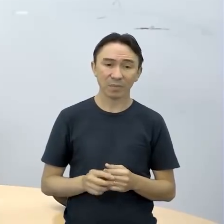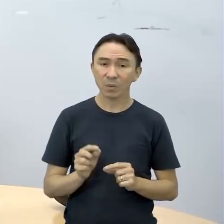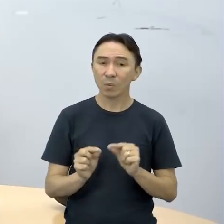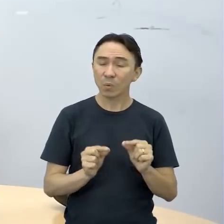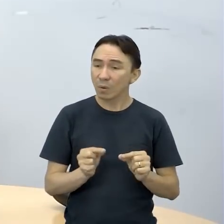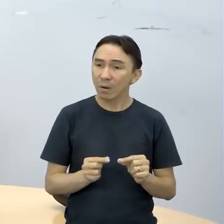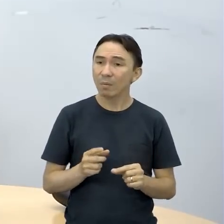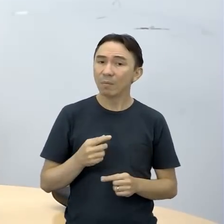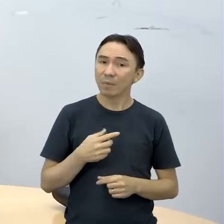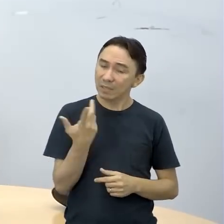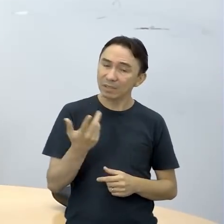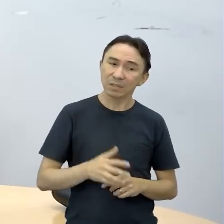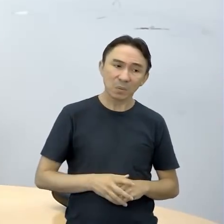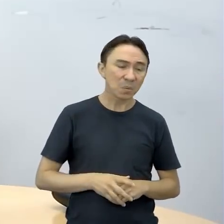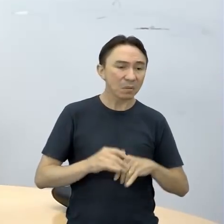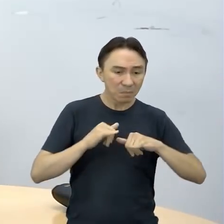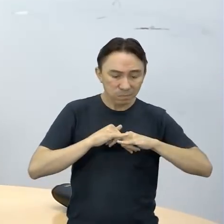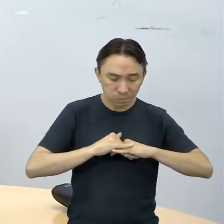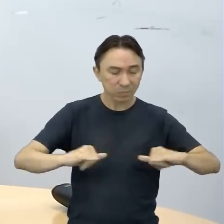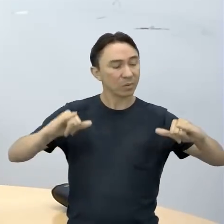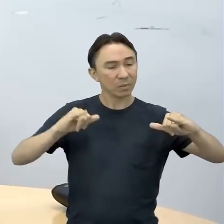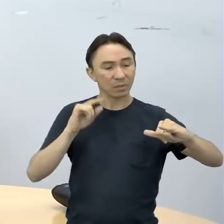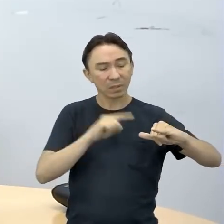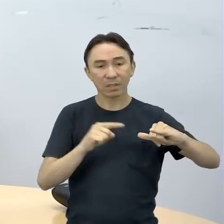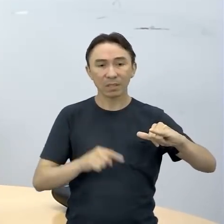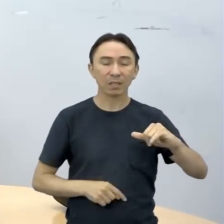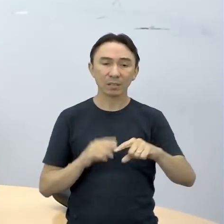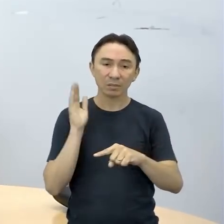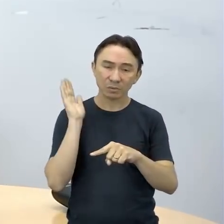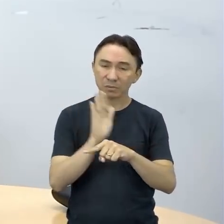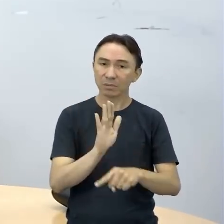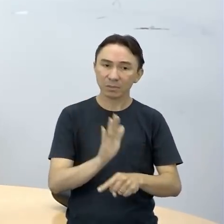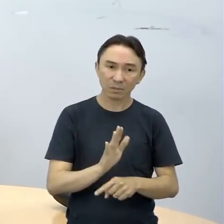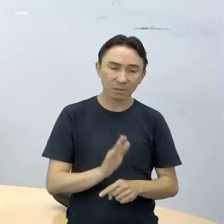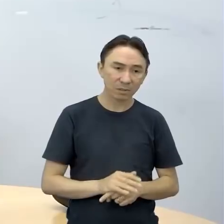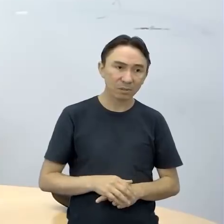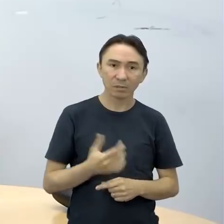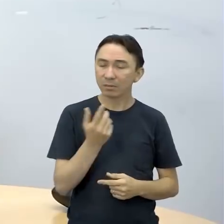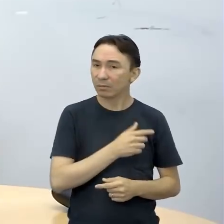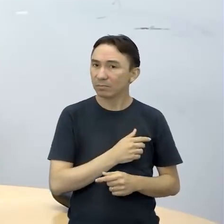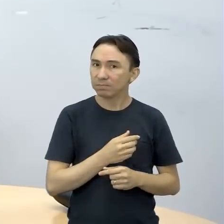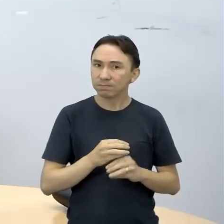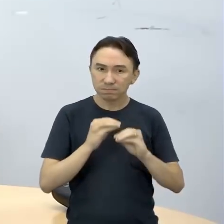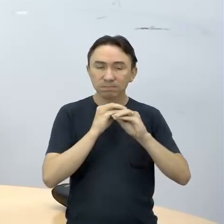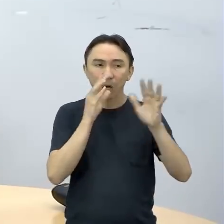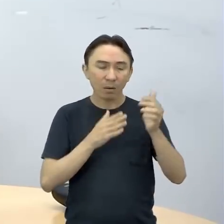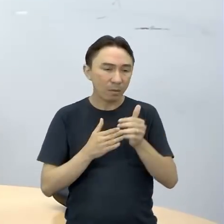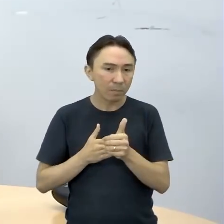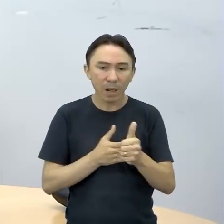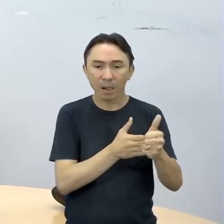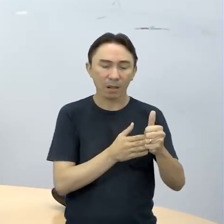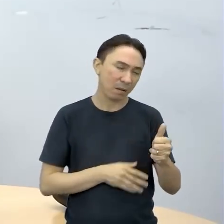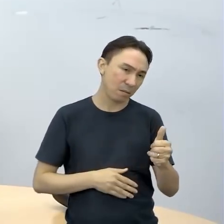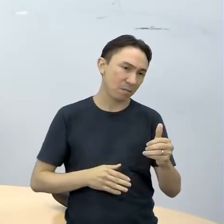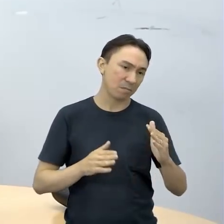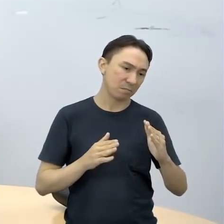que elas são, mais do que isso, norteadoras. Claro que cada professor vai adequar a realidade da sua